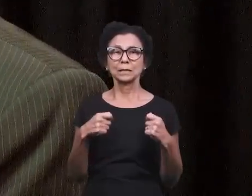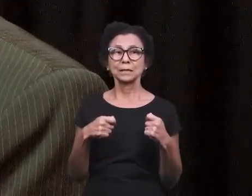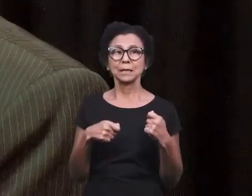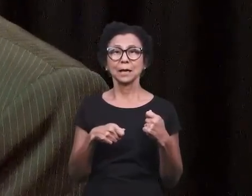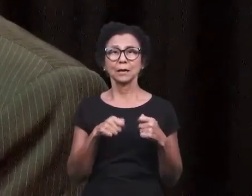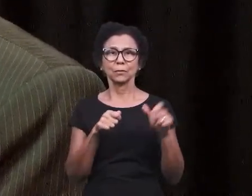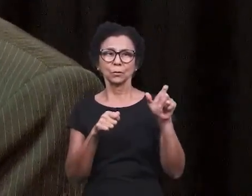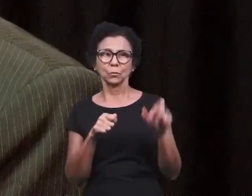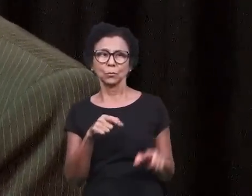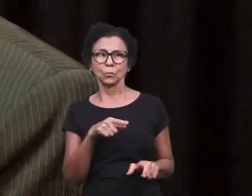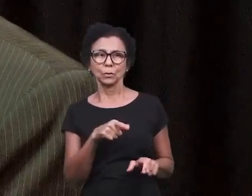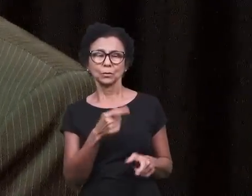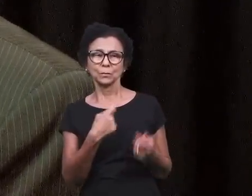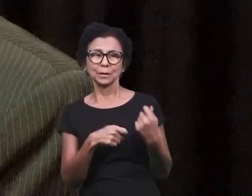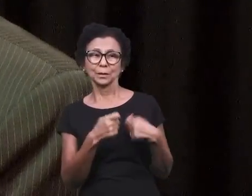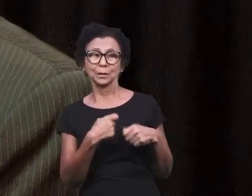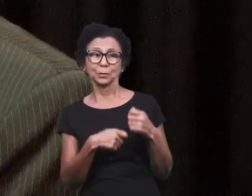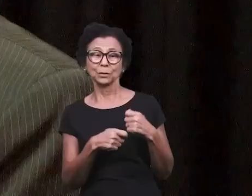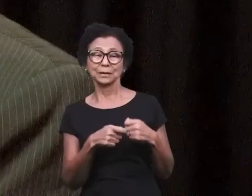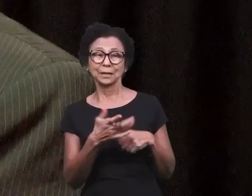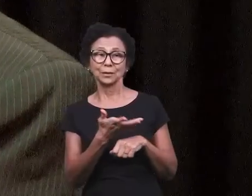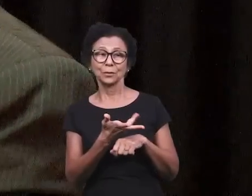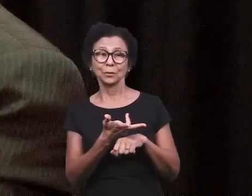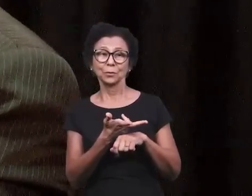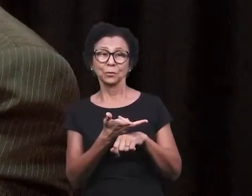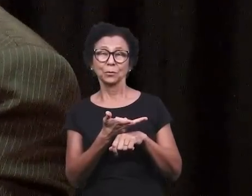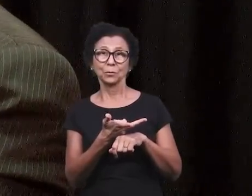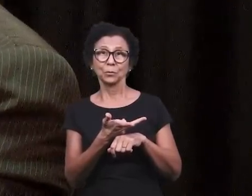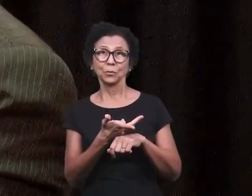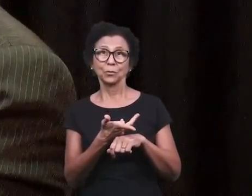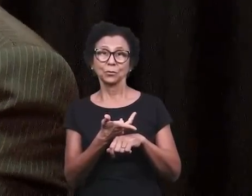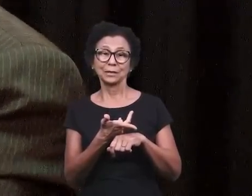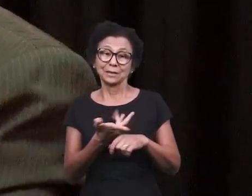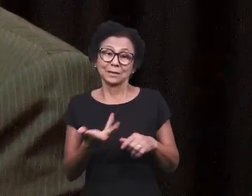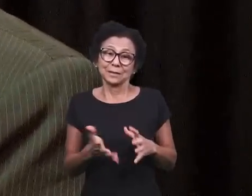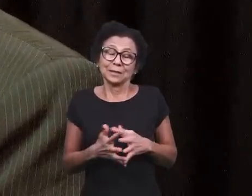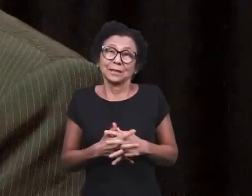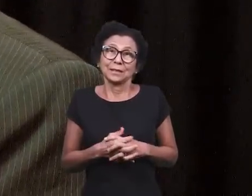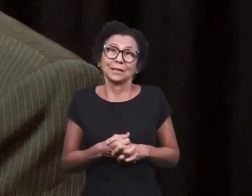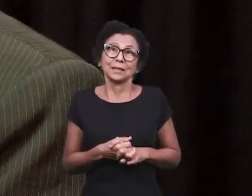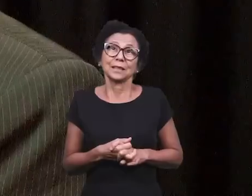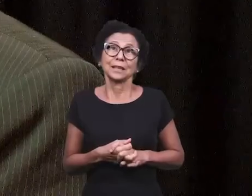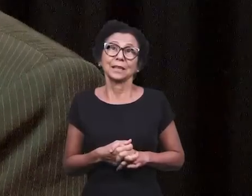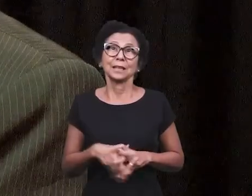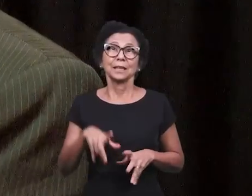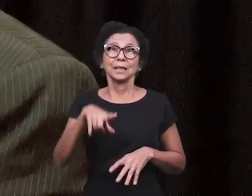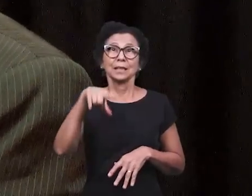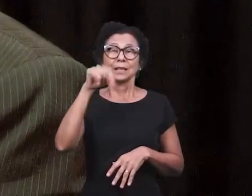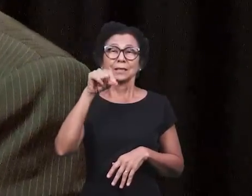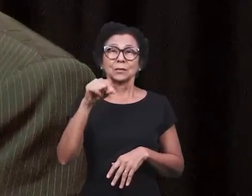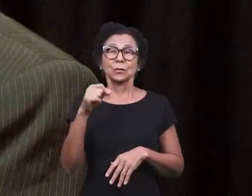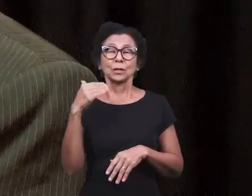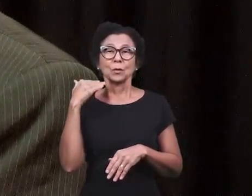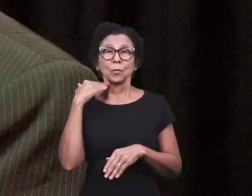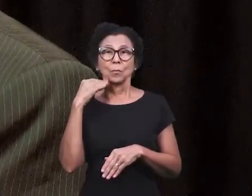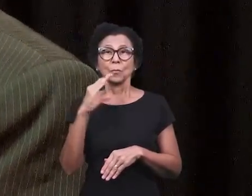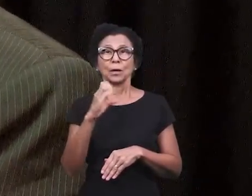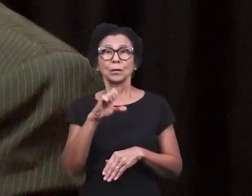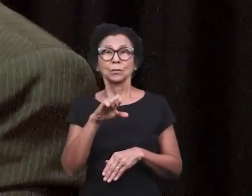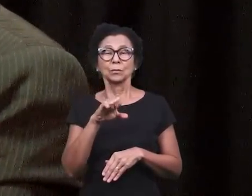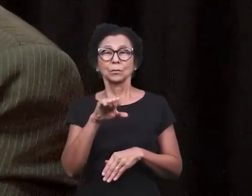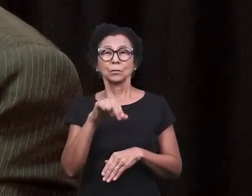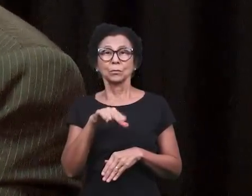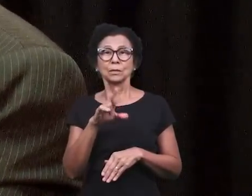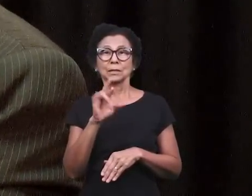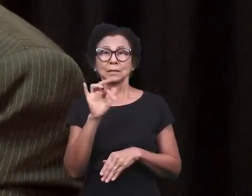negociar com ele ou convencê-lo de preferir, né, o Banco Central, de optar pelo Banco Central ao invés da CGU,